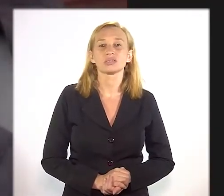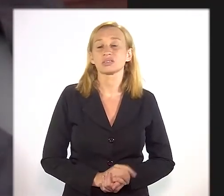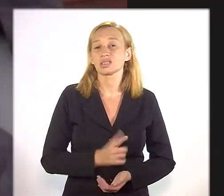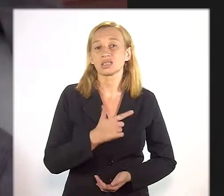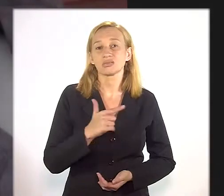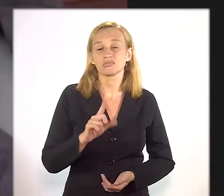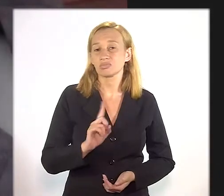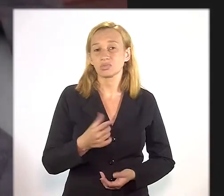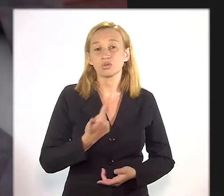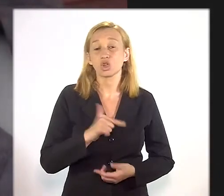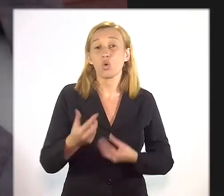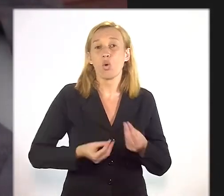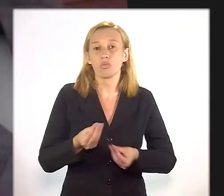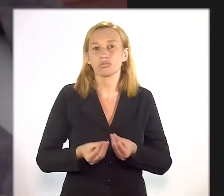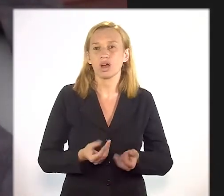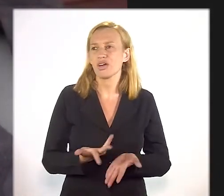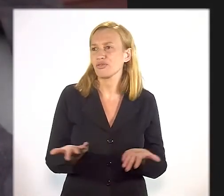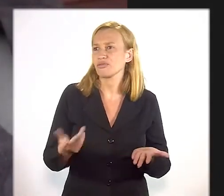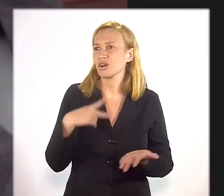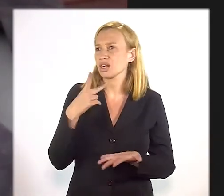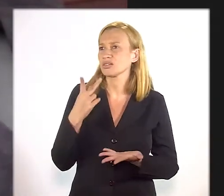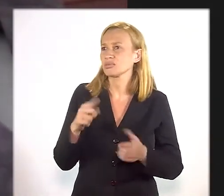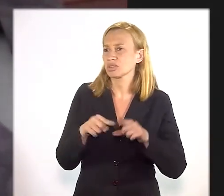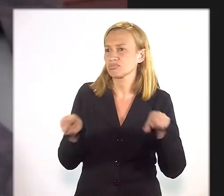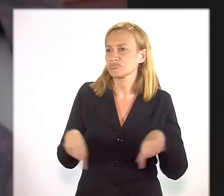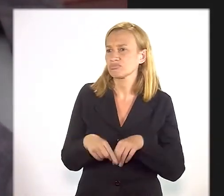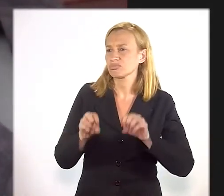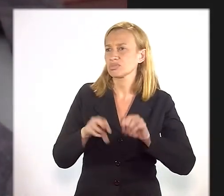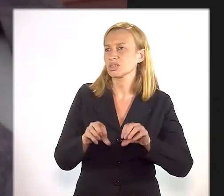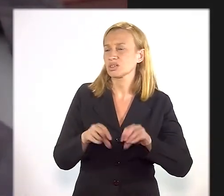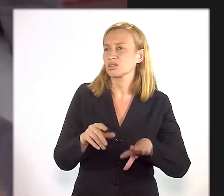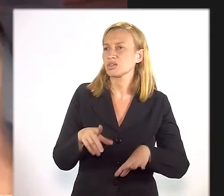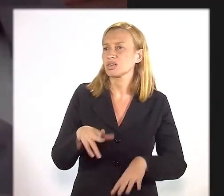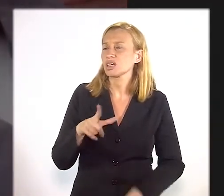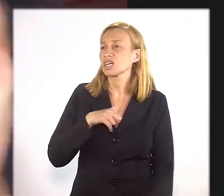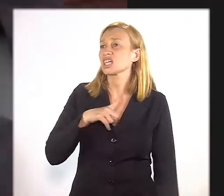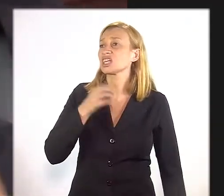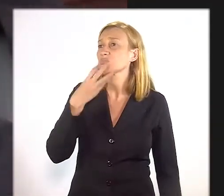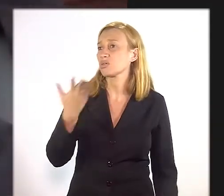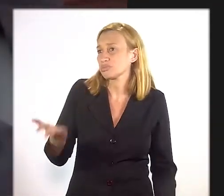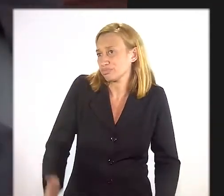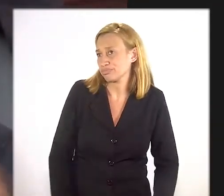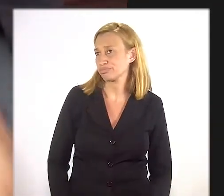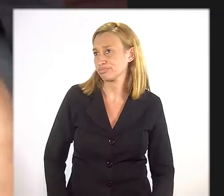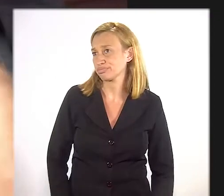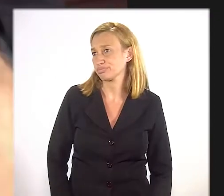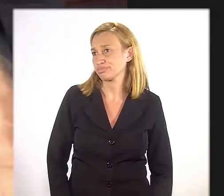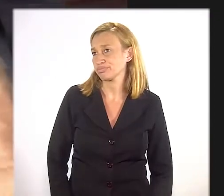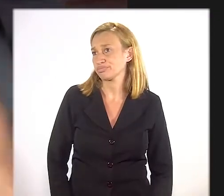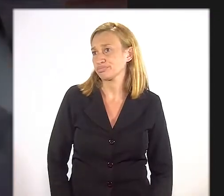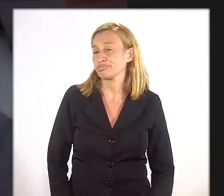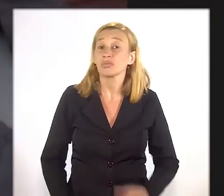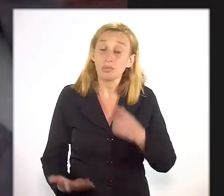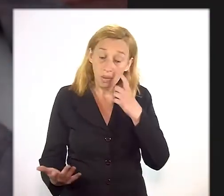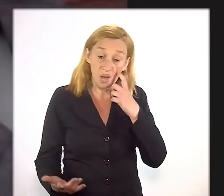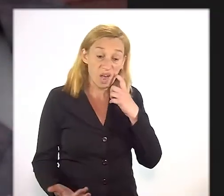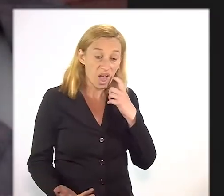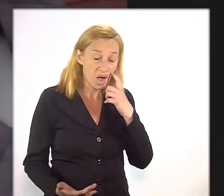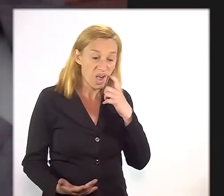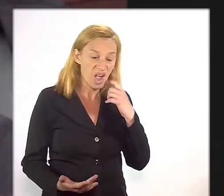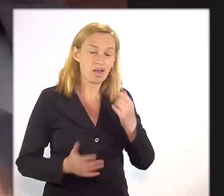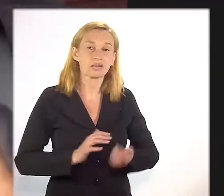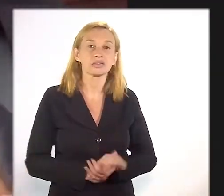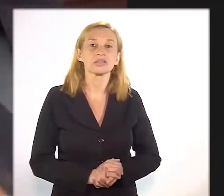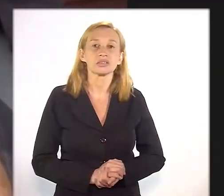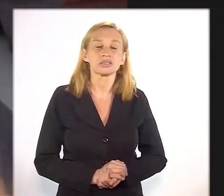de haver aula e turma. Aí nós perguntamos, porquê é que tem de haver aula? Porque está na lei. Não, não está na lei. Está na regulamentação.